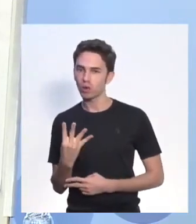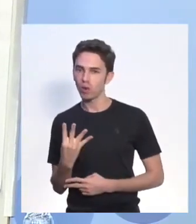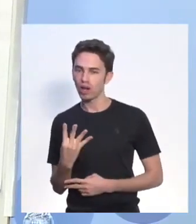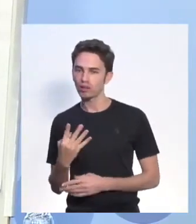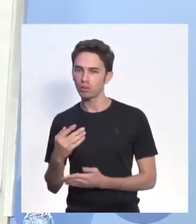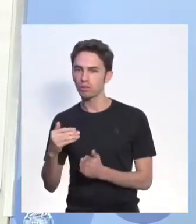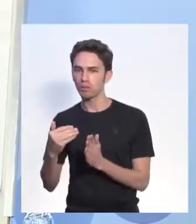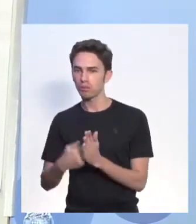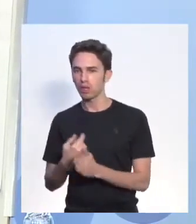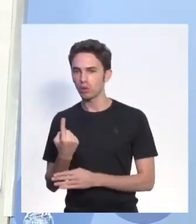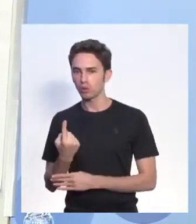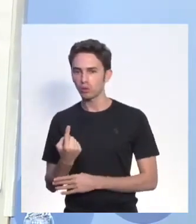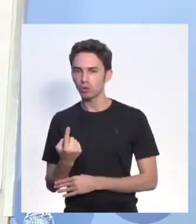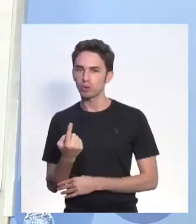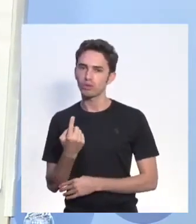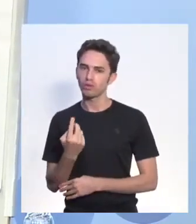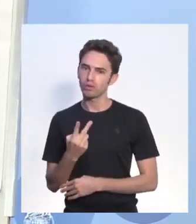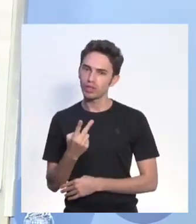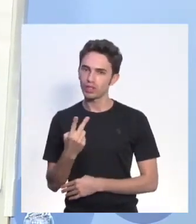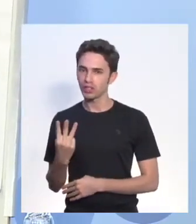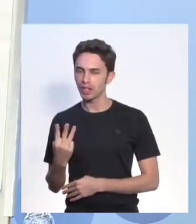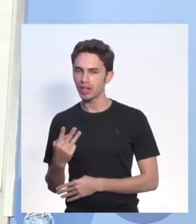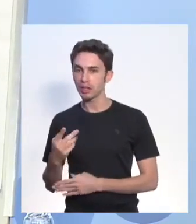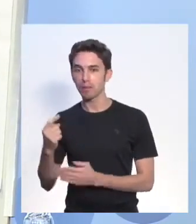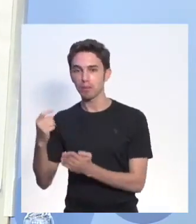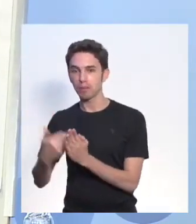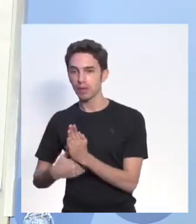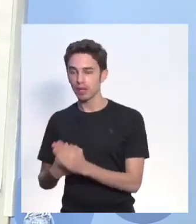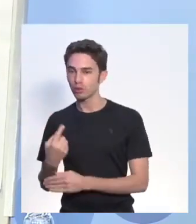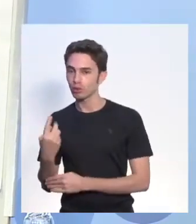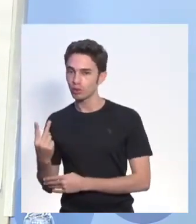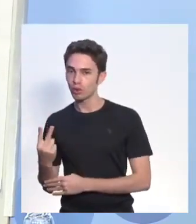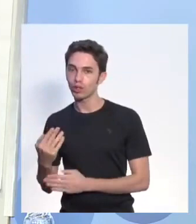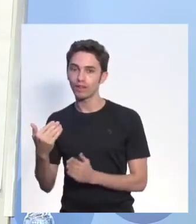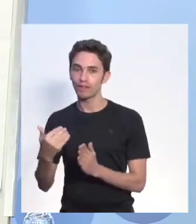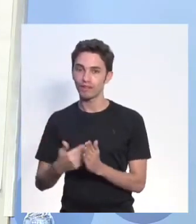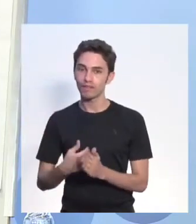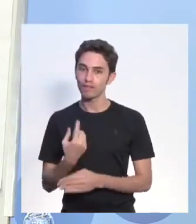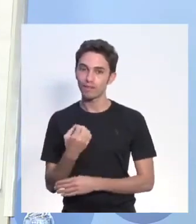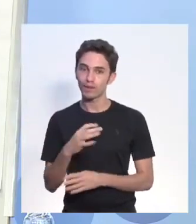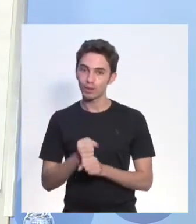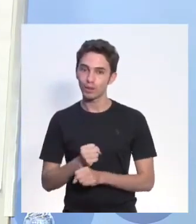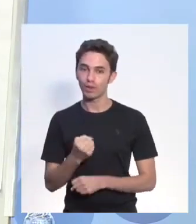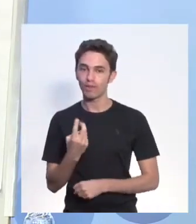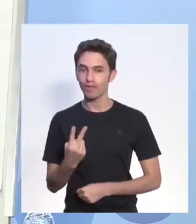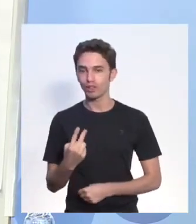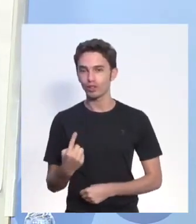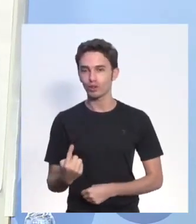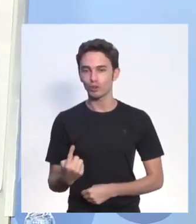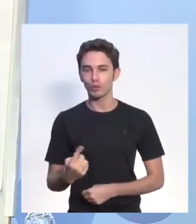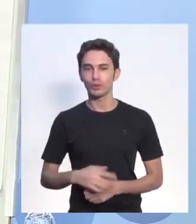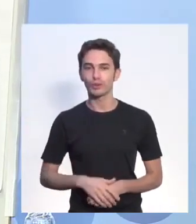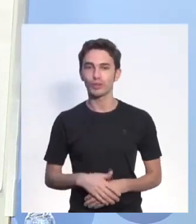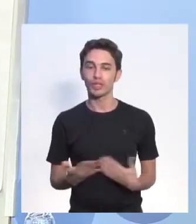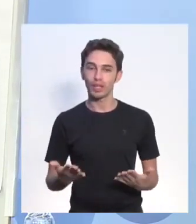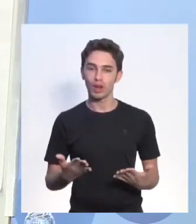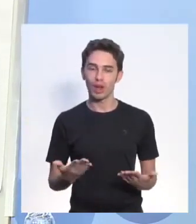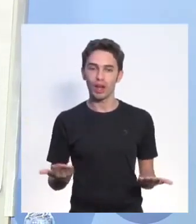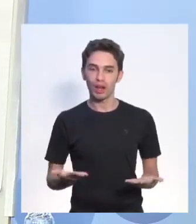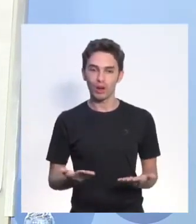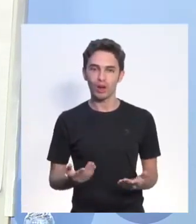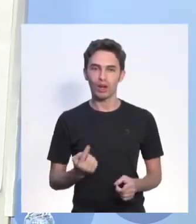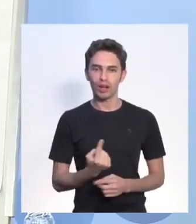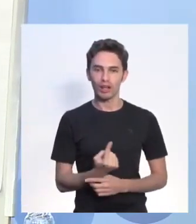23. 23 tira 2, 21. Certo? Está multiplicando, operação inversa